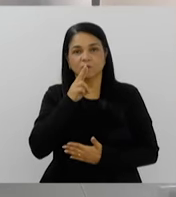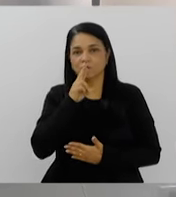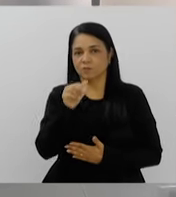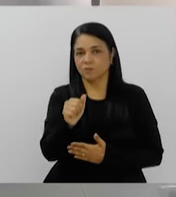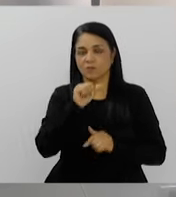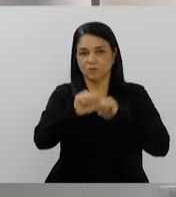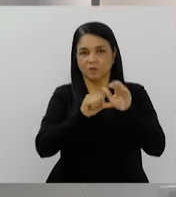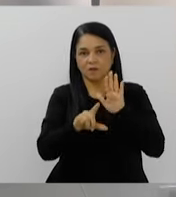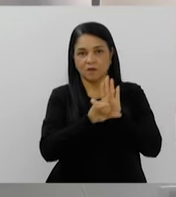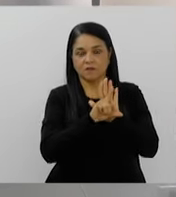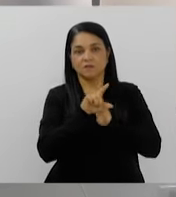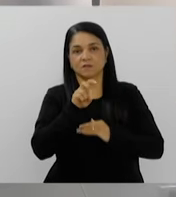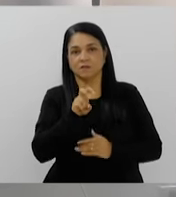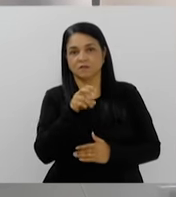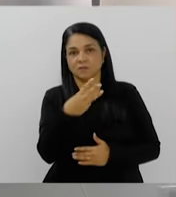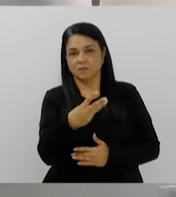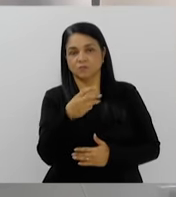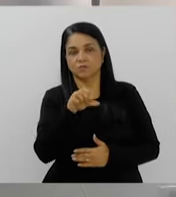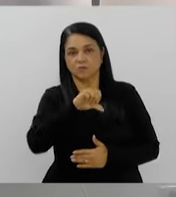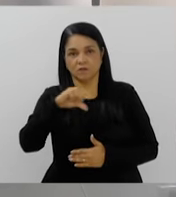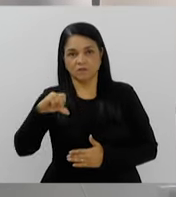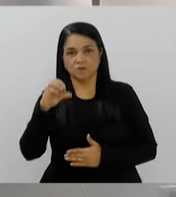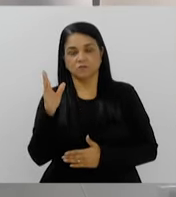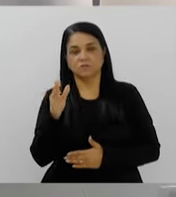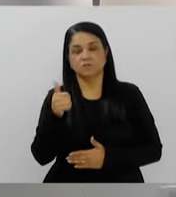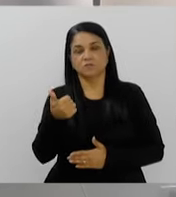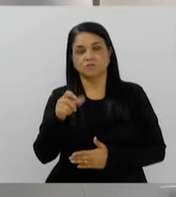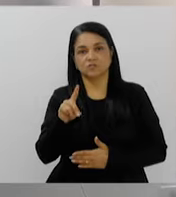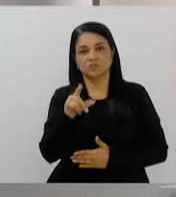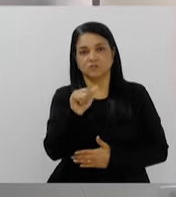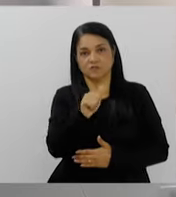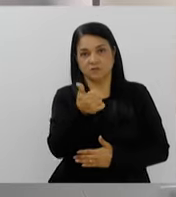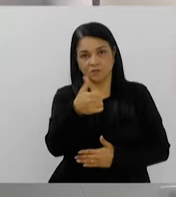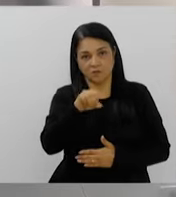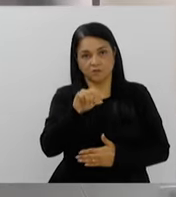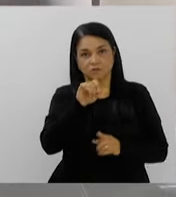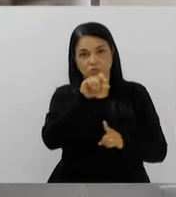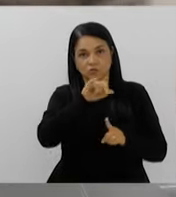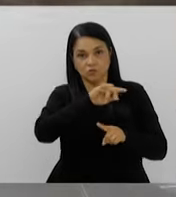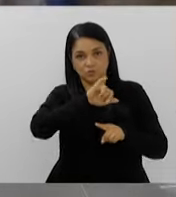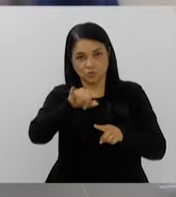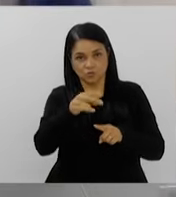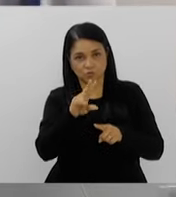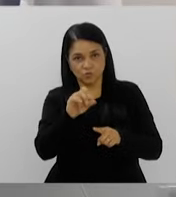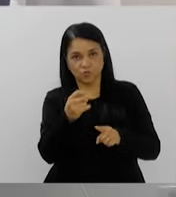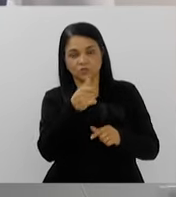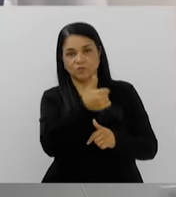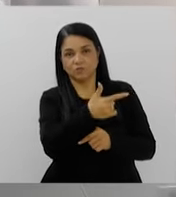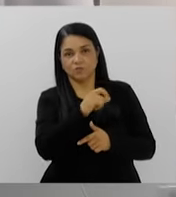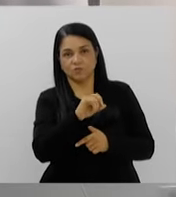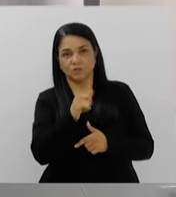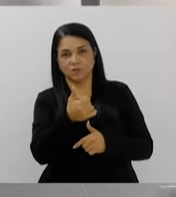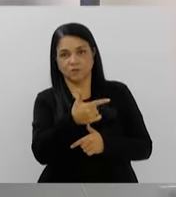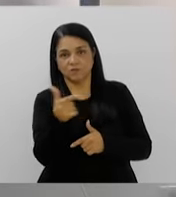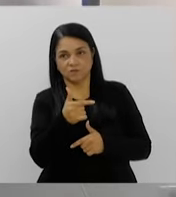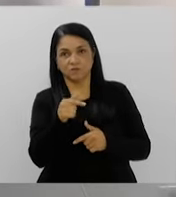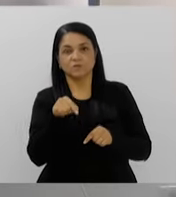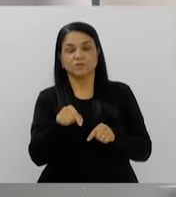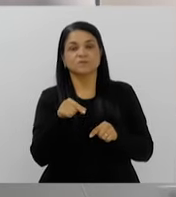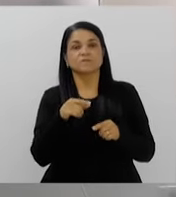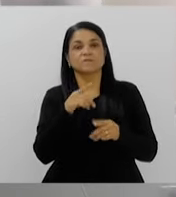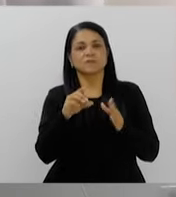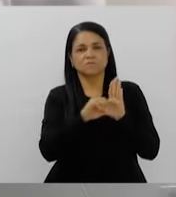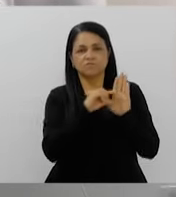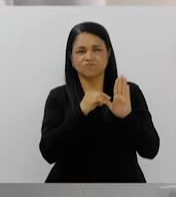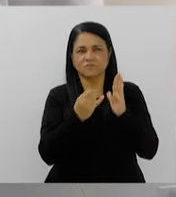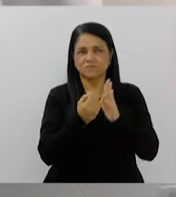número 3.900, de 19 de julho de 2002, para incluir o inciso 35, parágrafo 4º, e